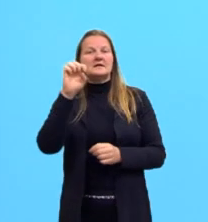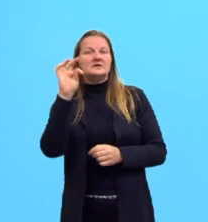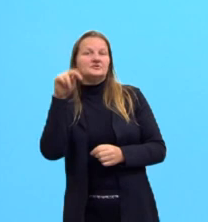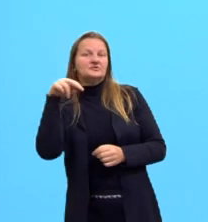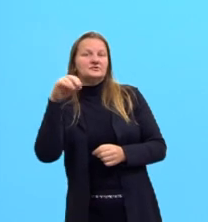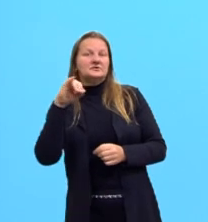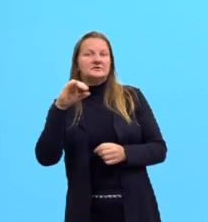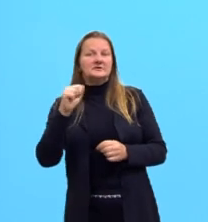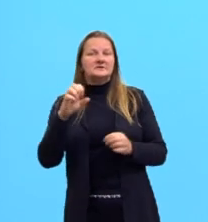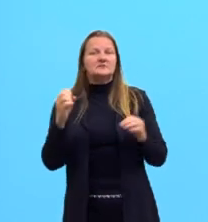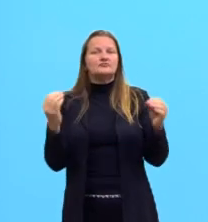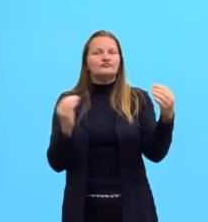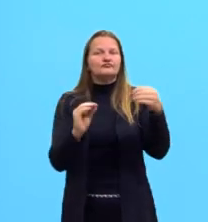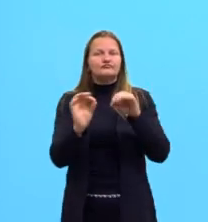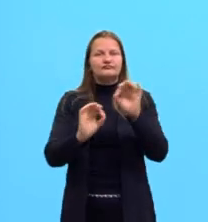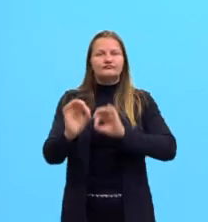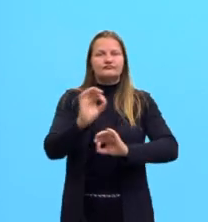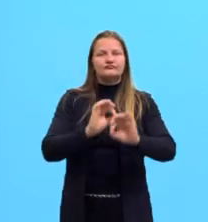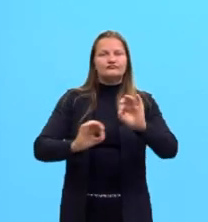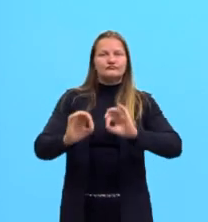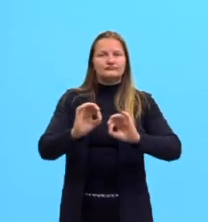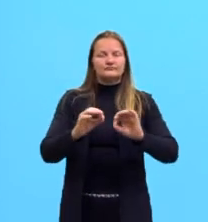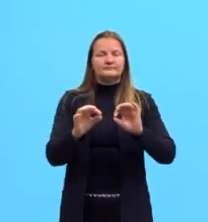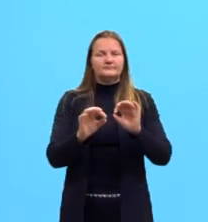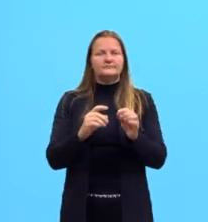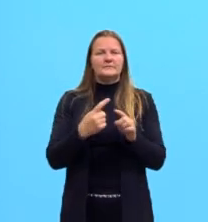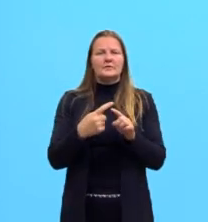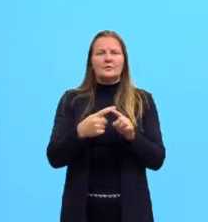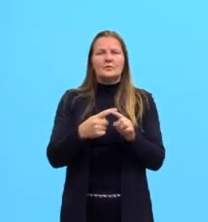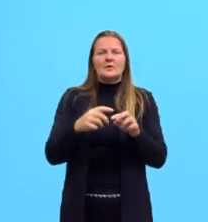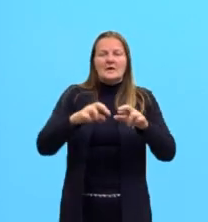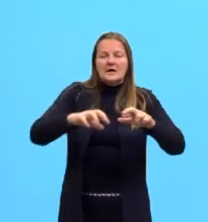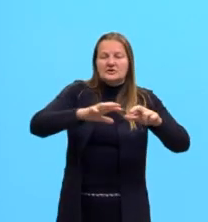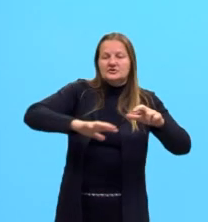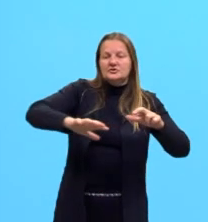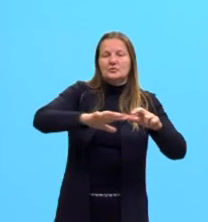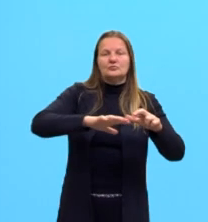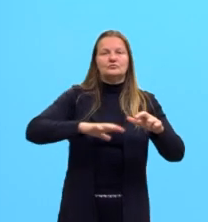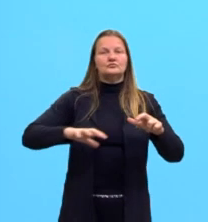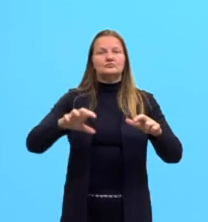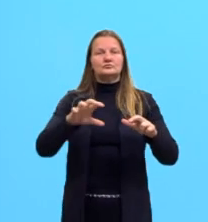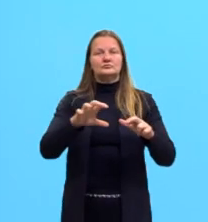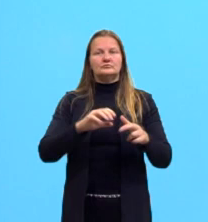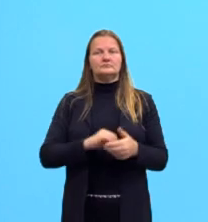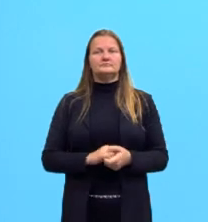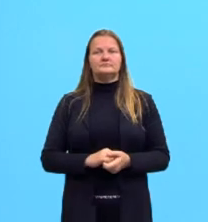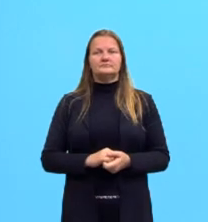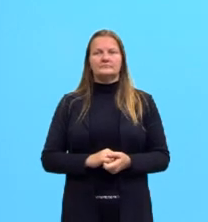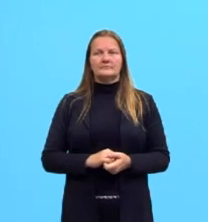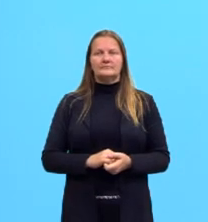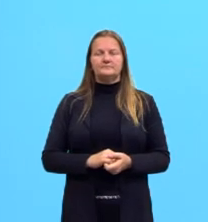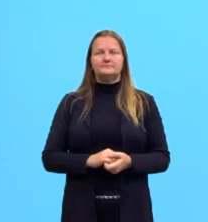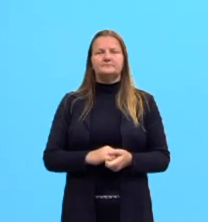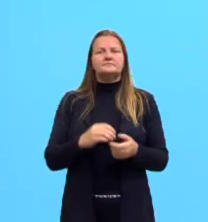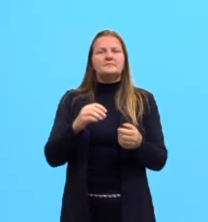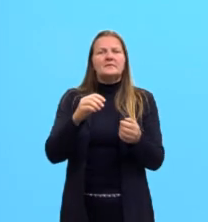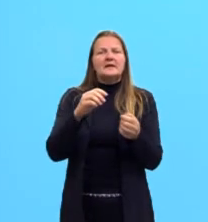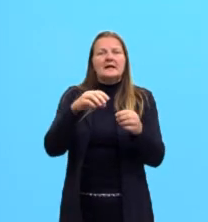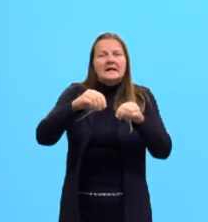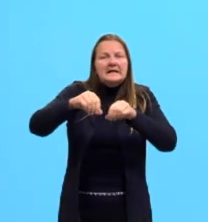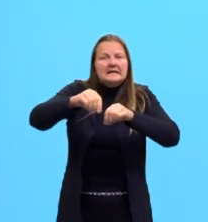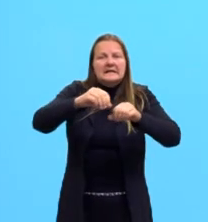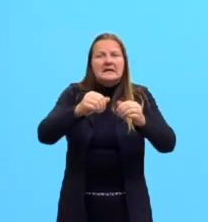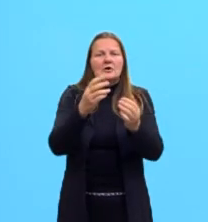etnias né for colocadas todas as etnias da região né ou o território foi